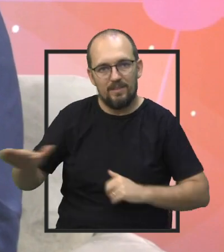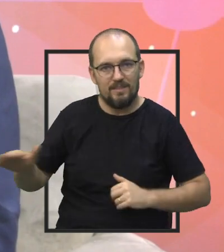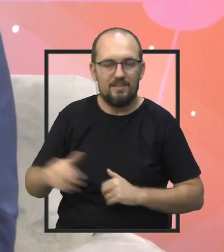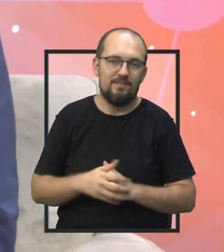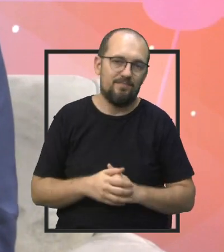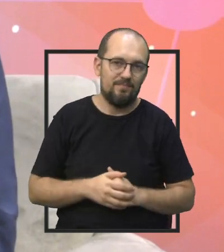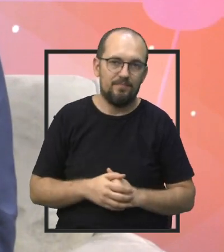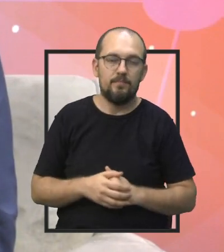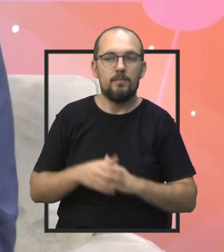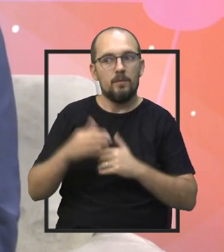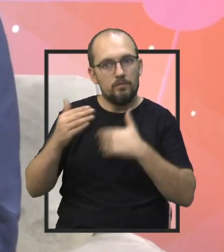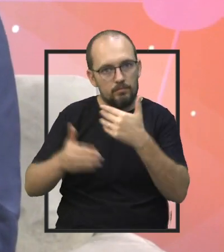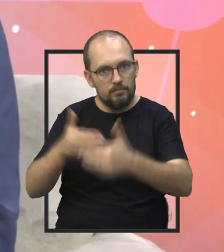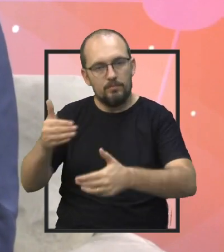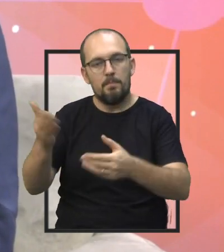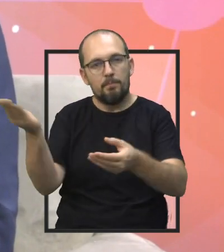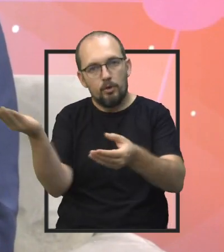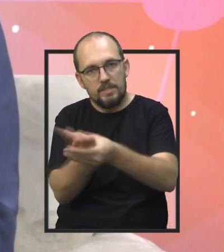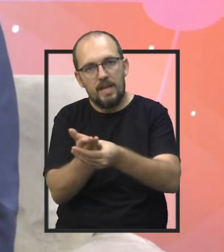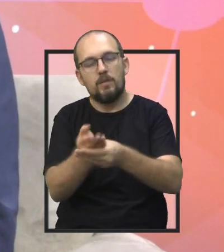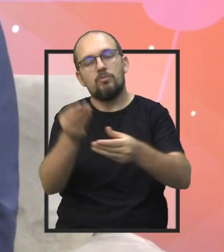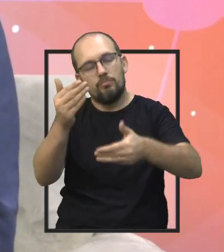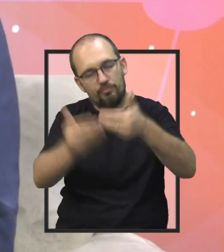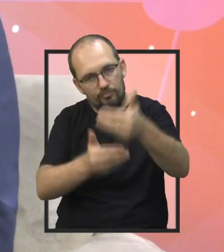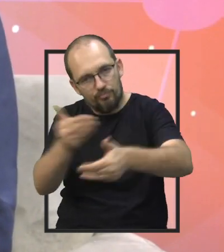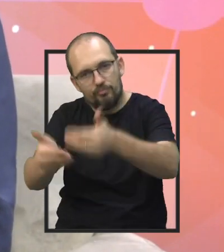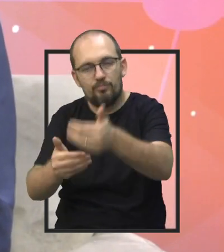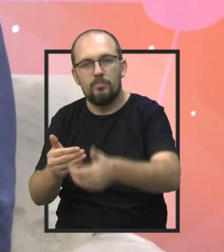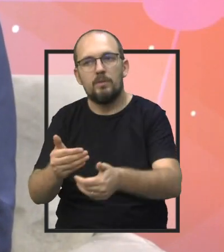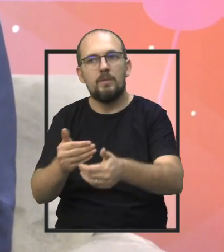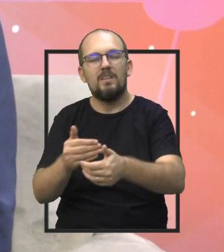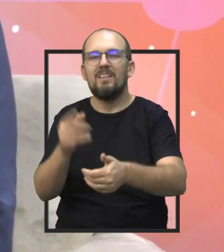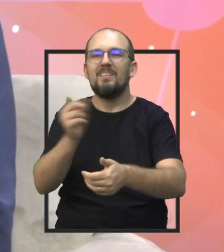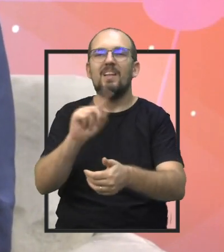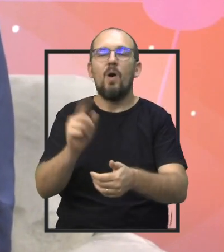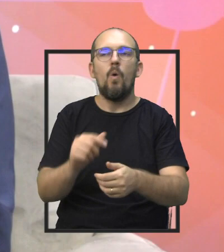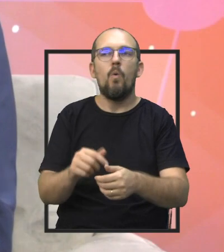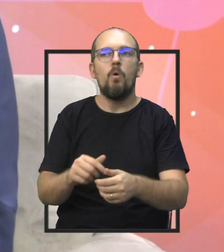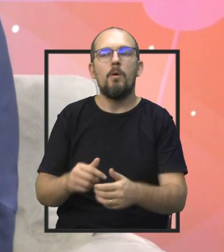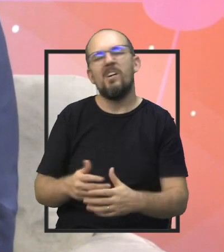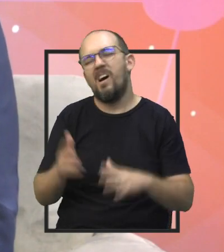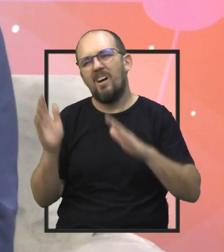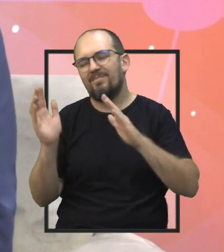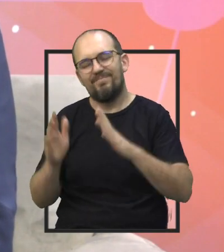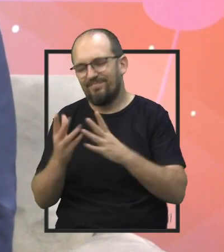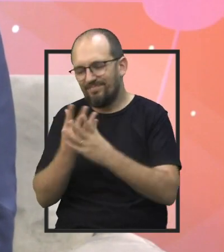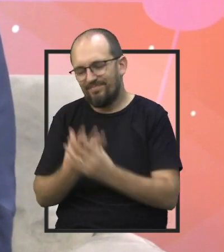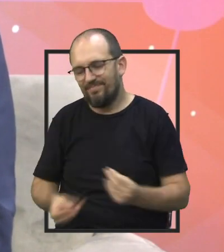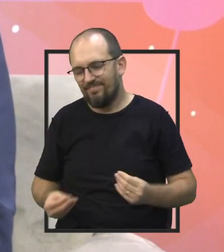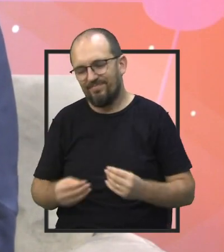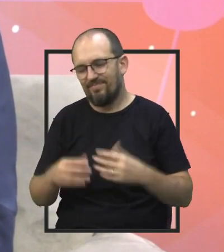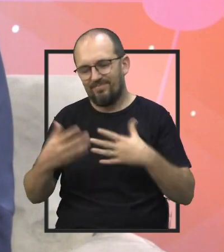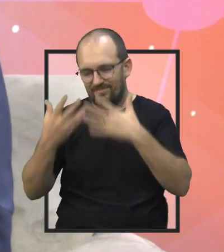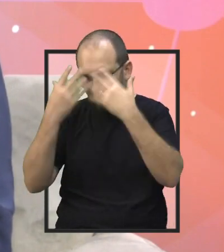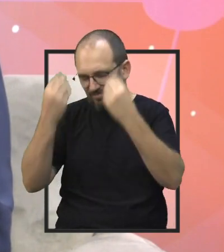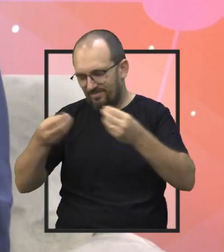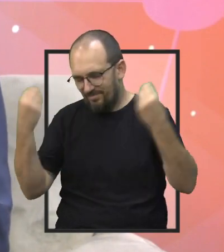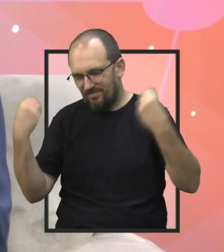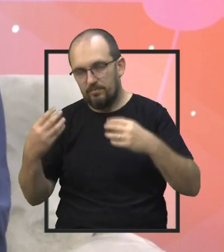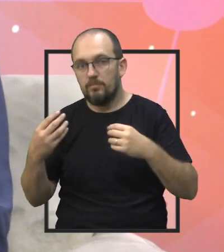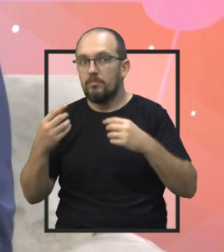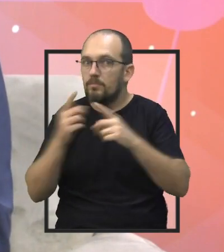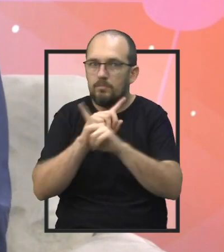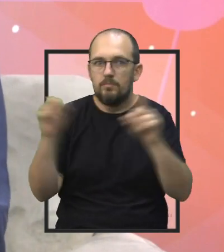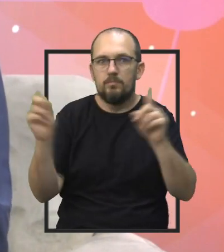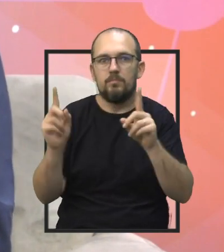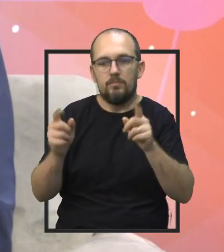dar continuidade aos processos, né? De não ser omisso ou, inclusive, estar